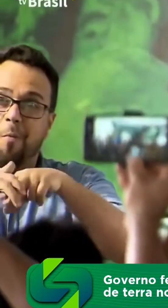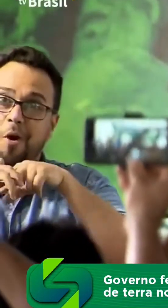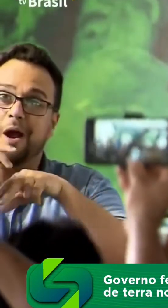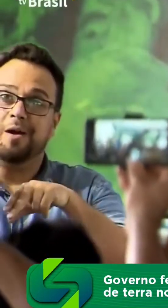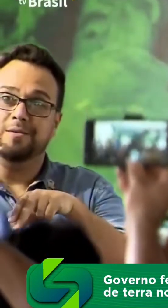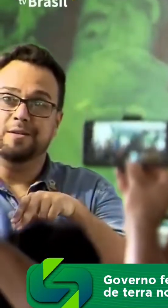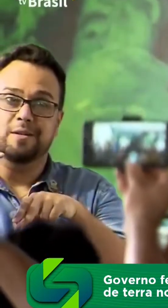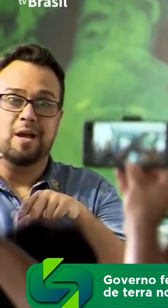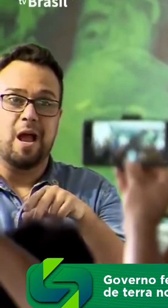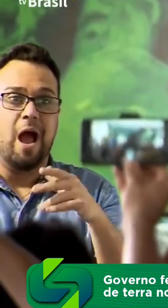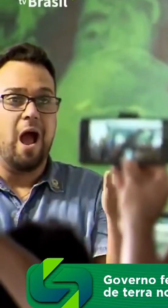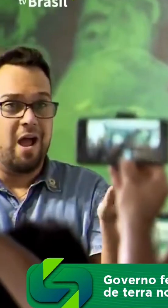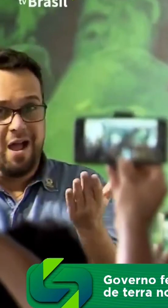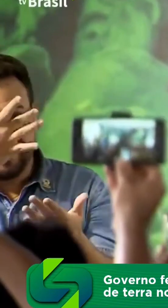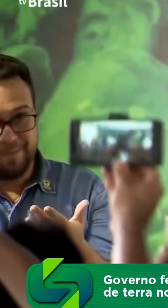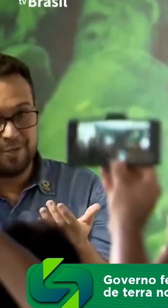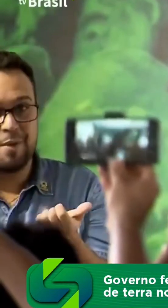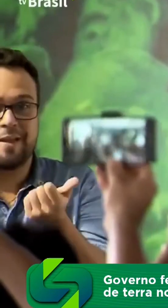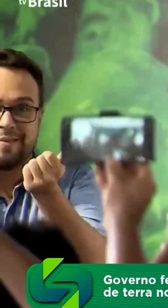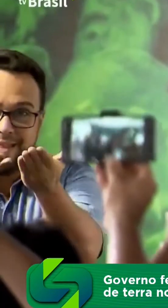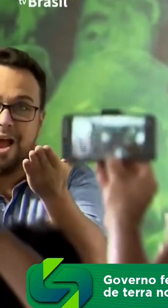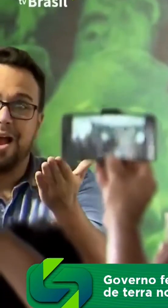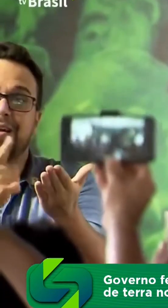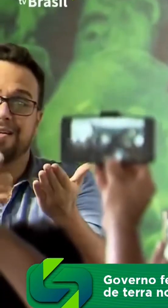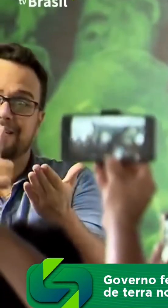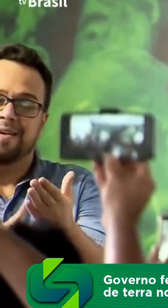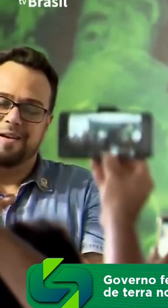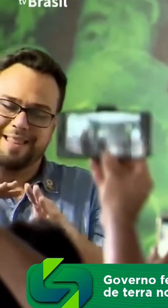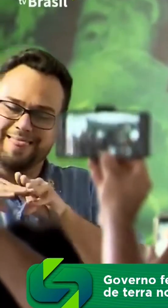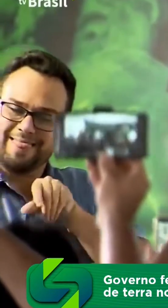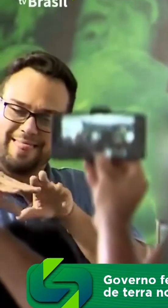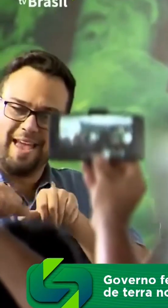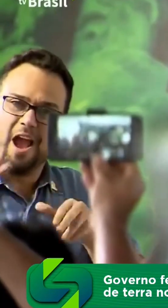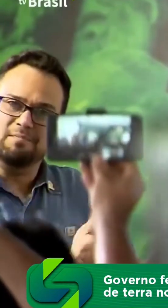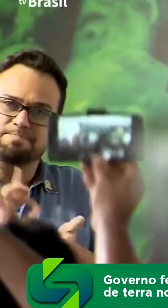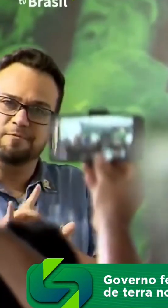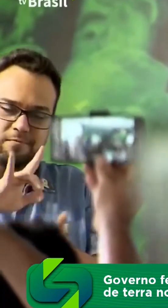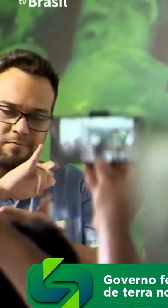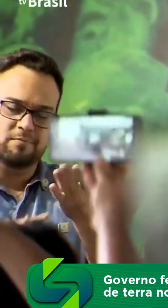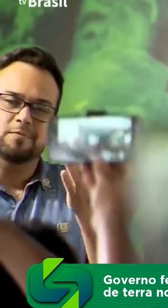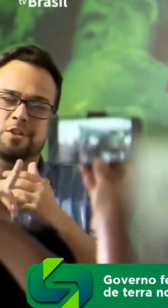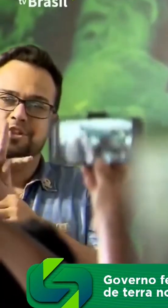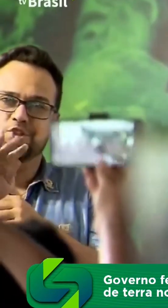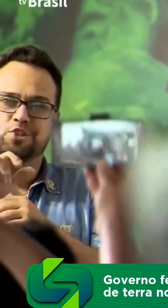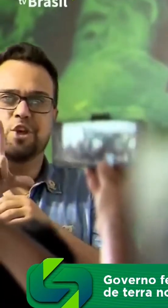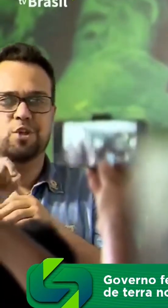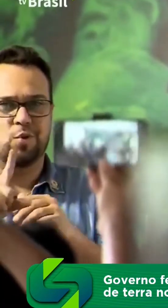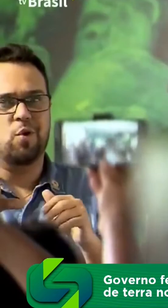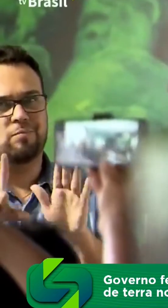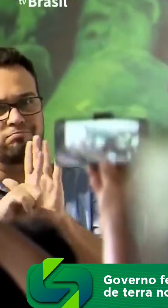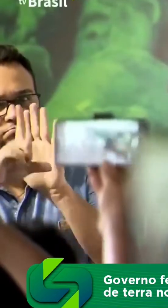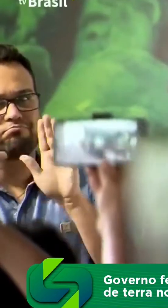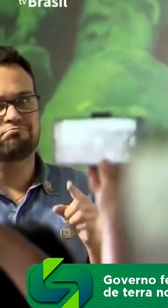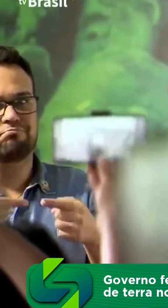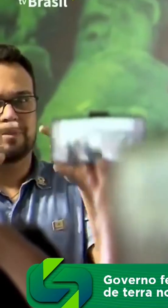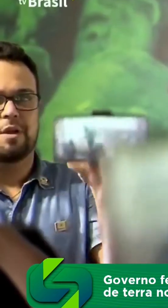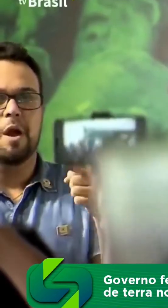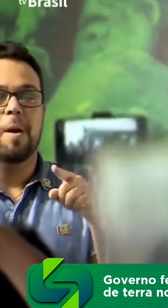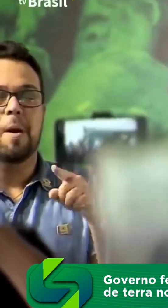que estão recebendo a sua terra agora de forma definitiva e legalizada. Mas temos um grande desafio.